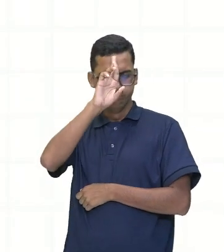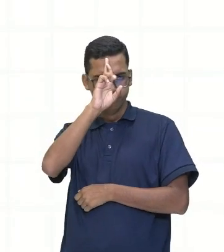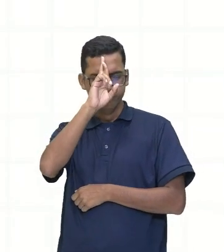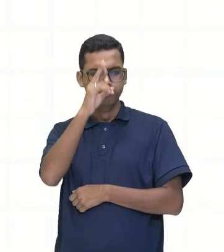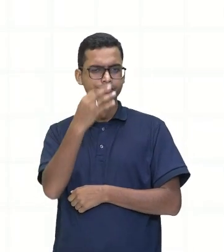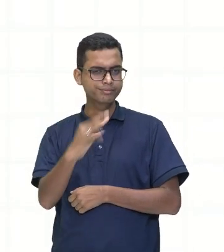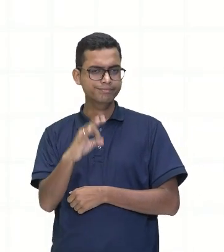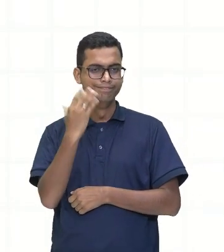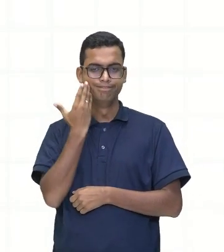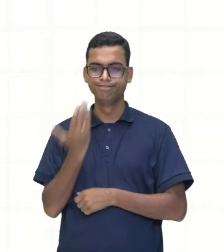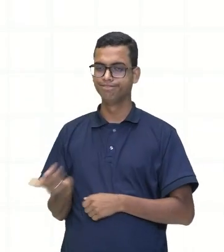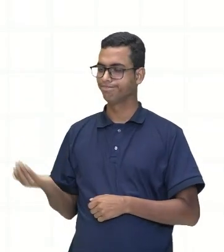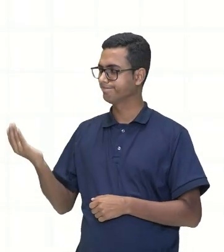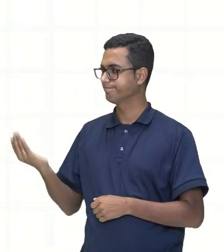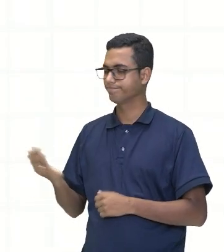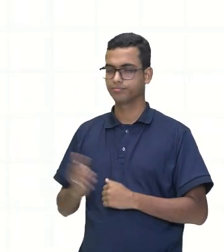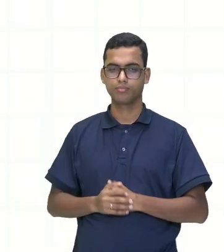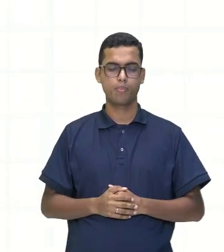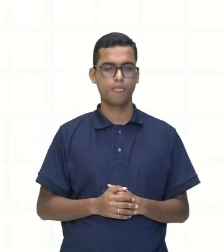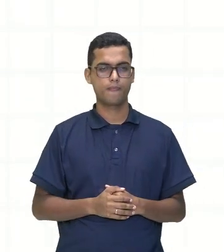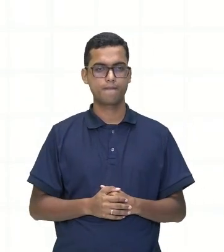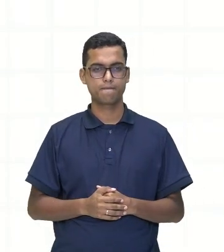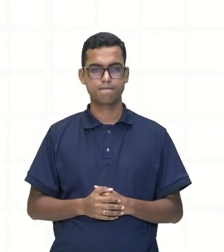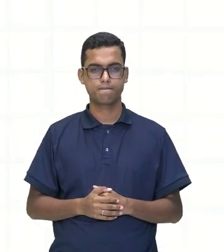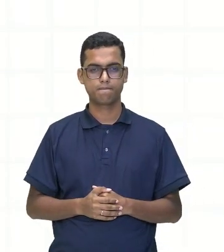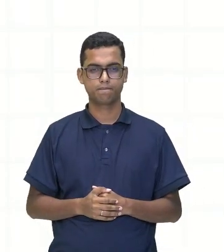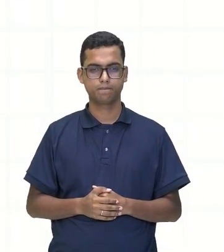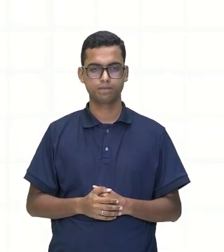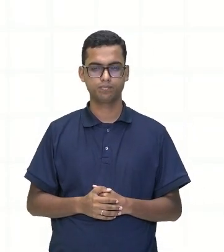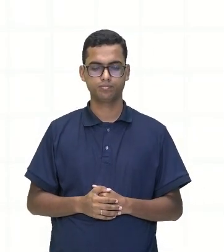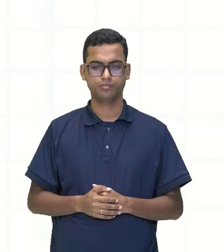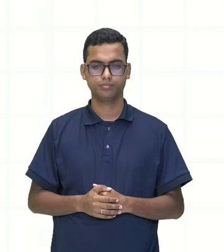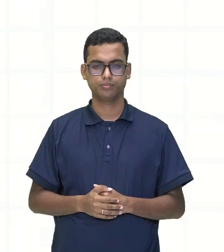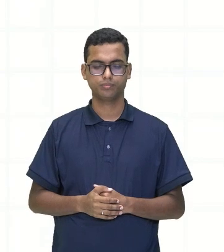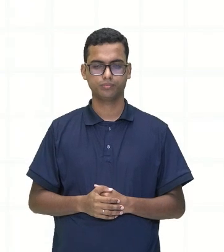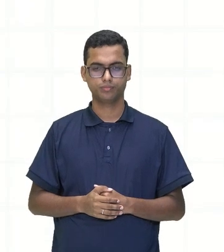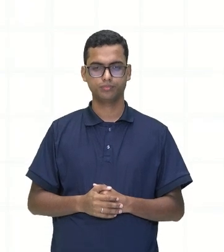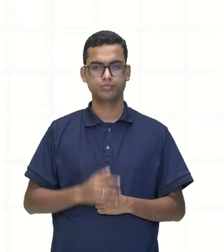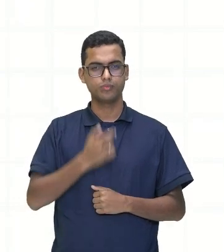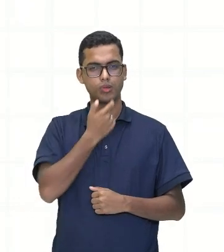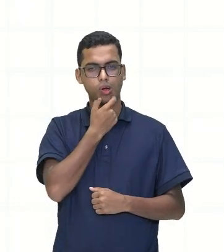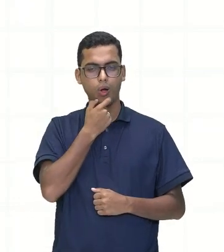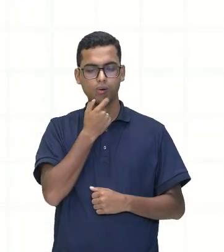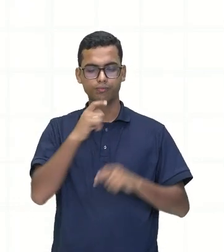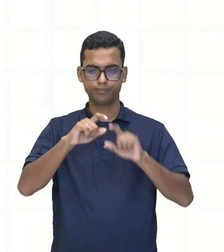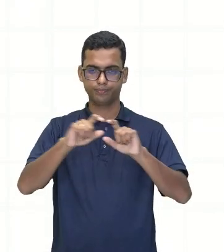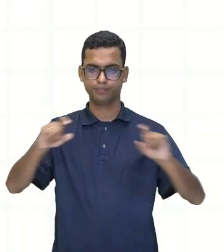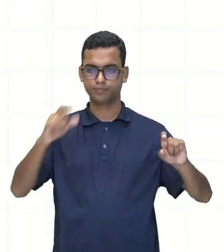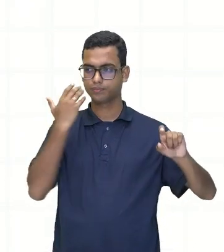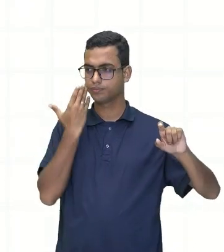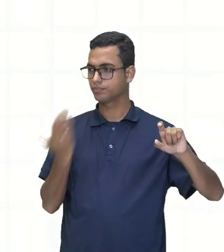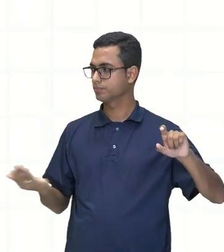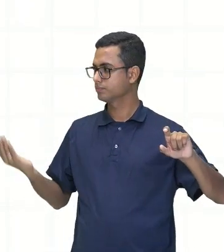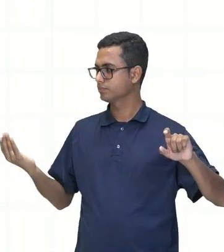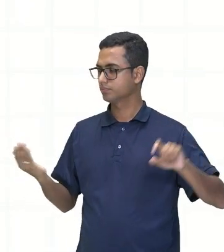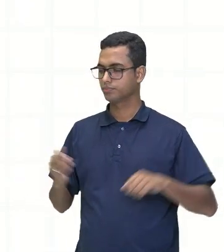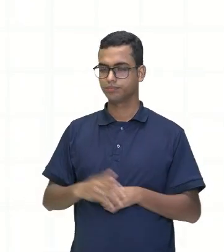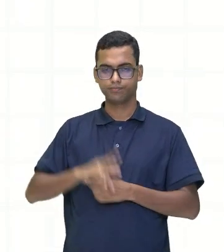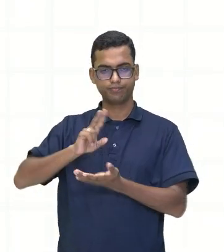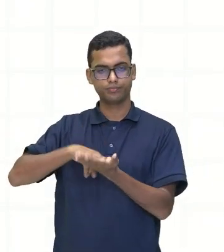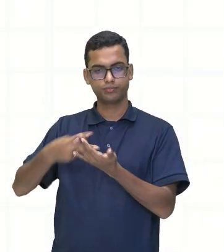the workers having lunch? Were the workers having lunch? Os trabalhadores